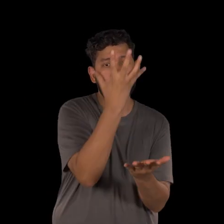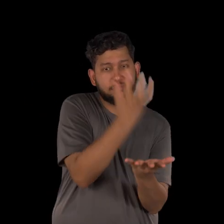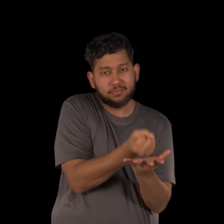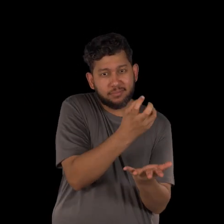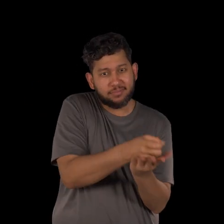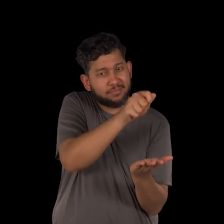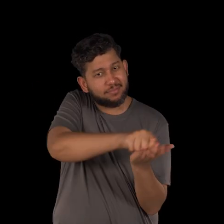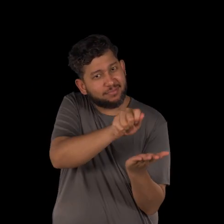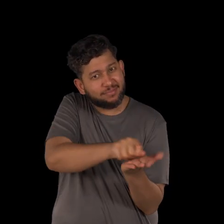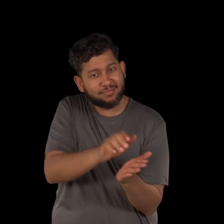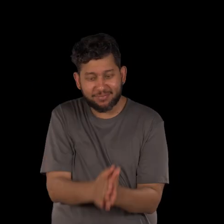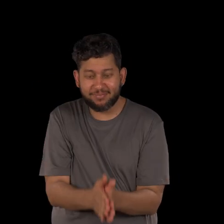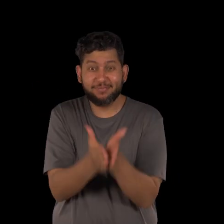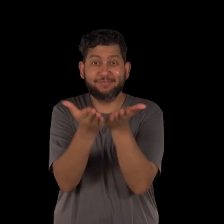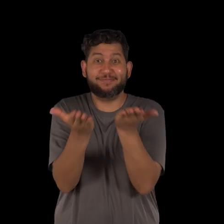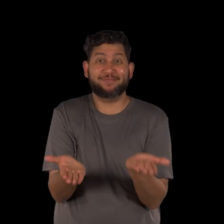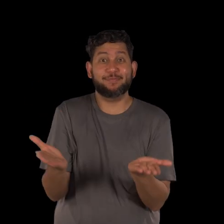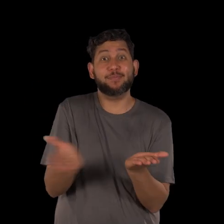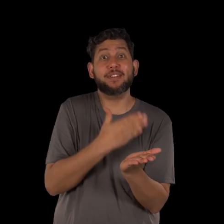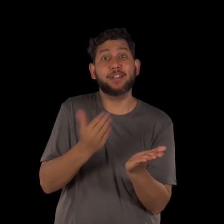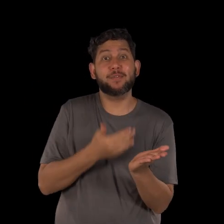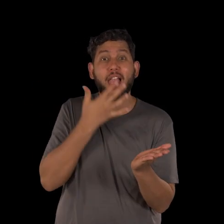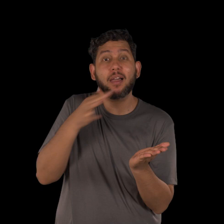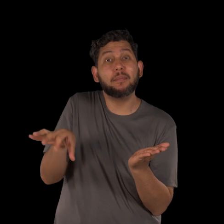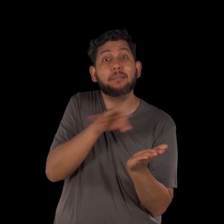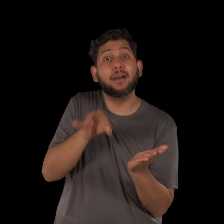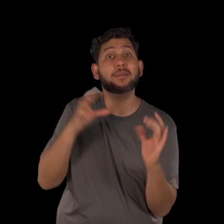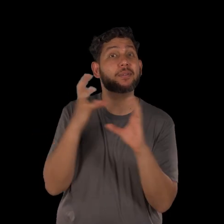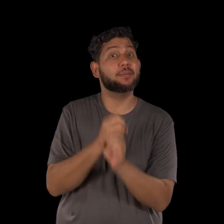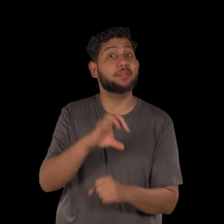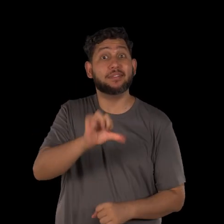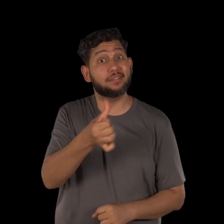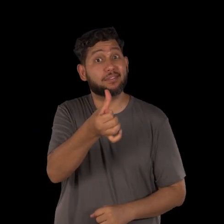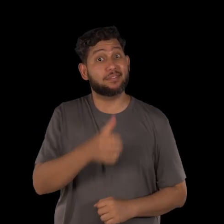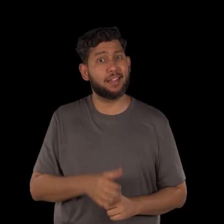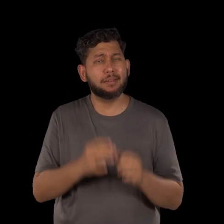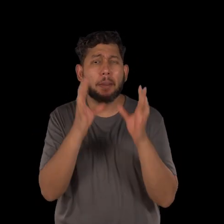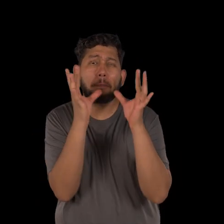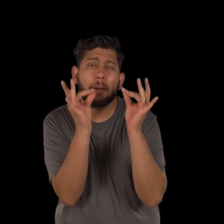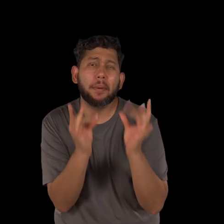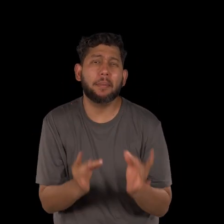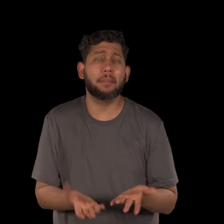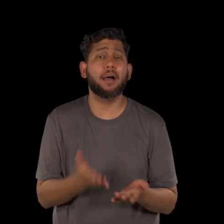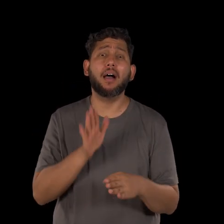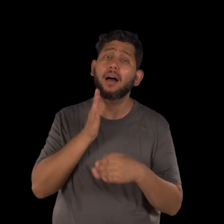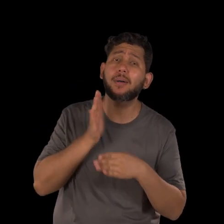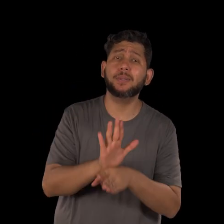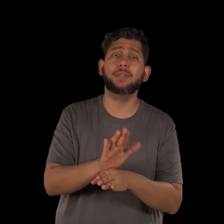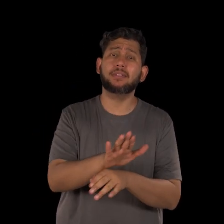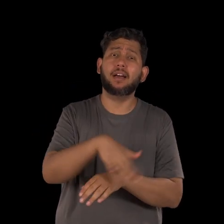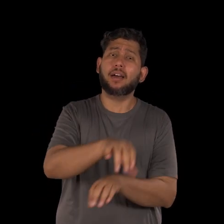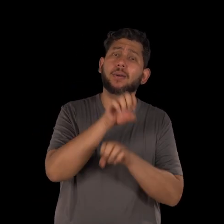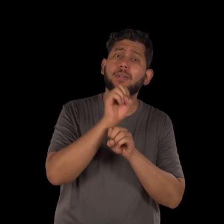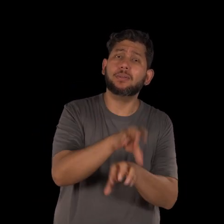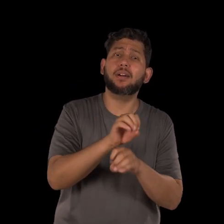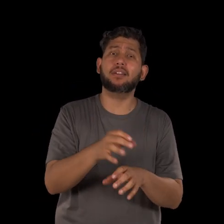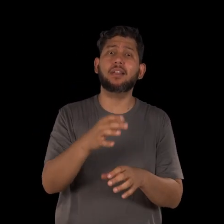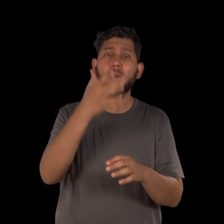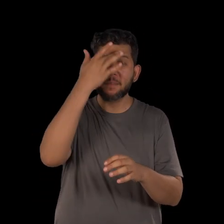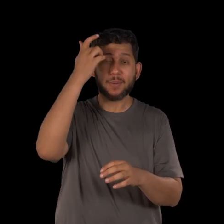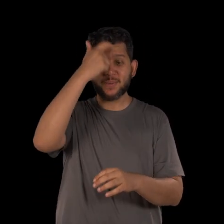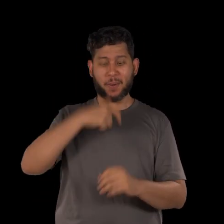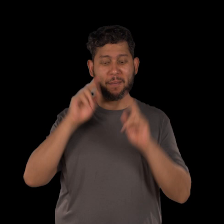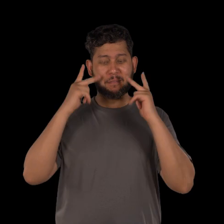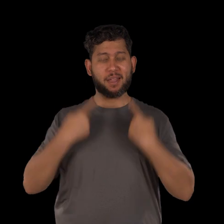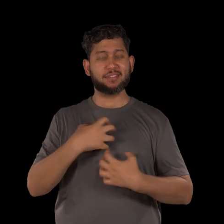páginas, repleto de informações minuciosas, possibilitando ações educativas que promovam o bem-estar humano, além de